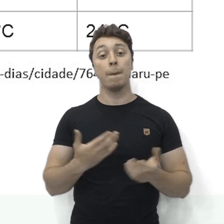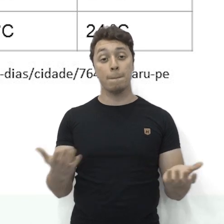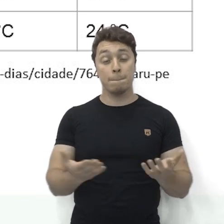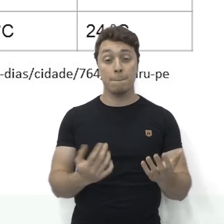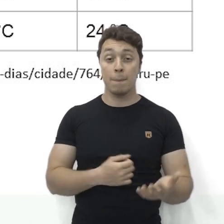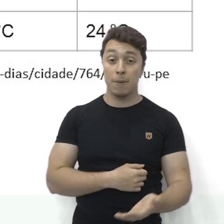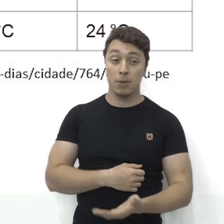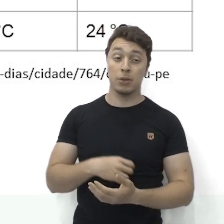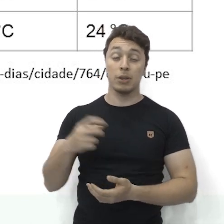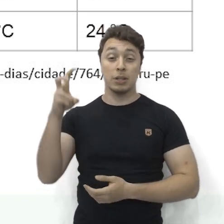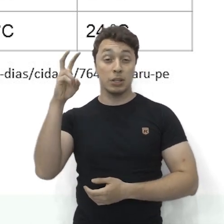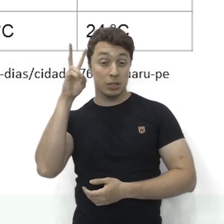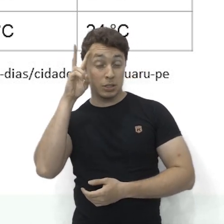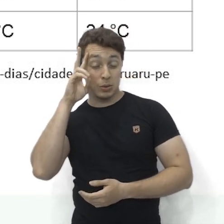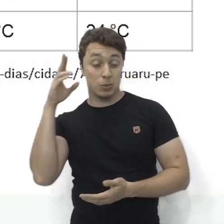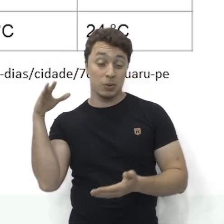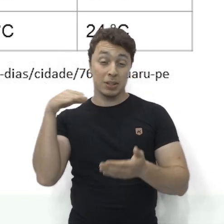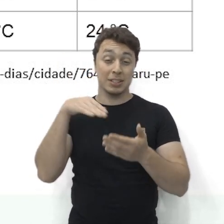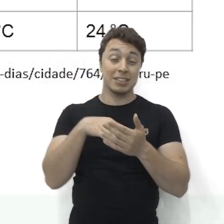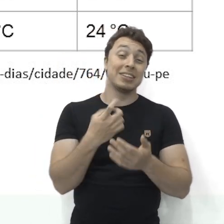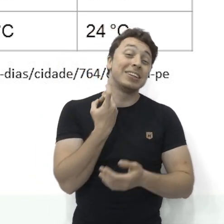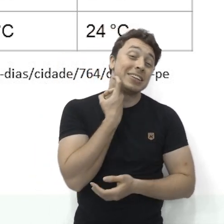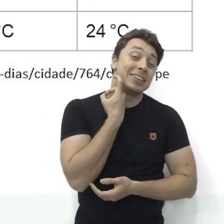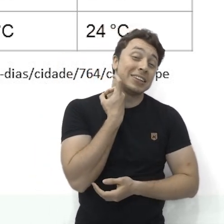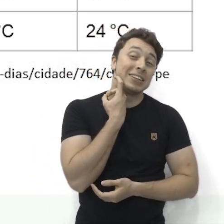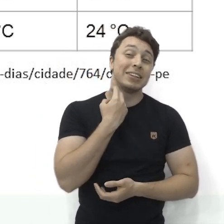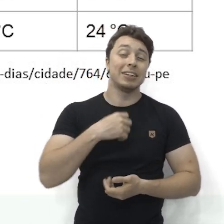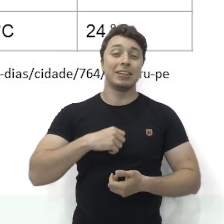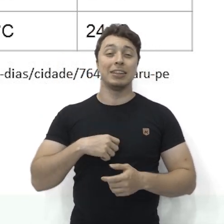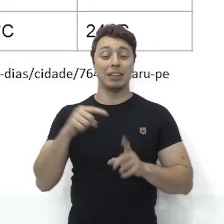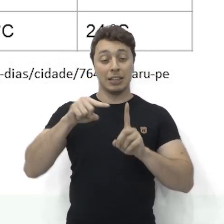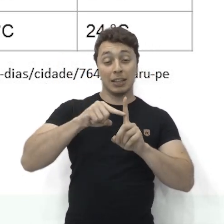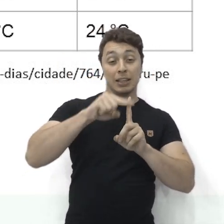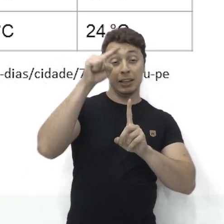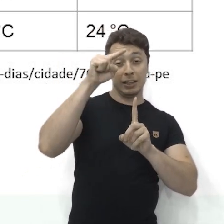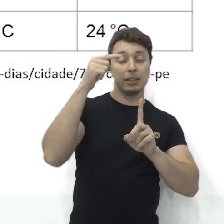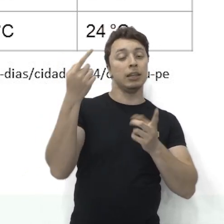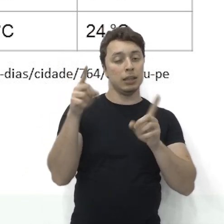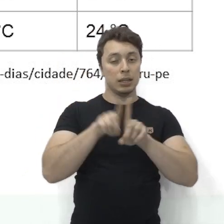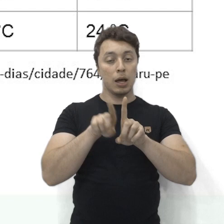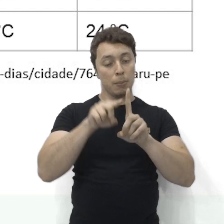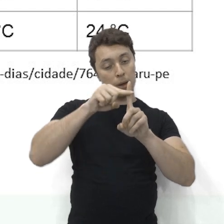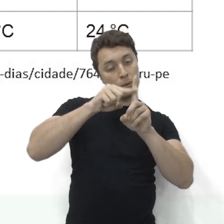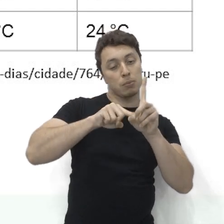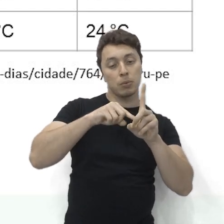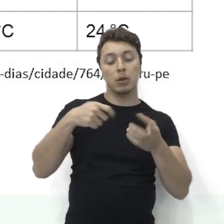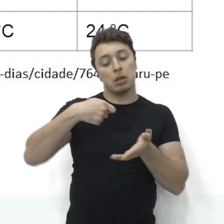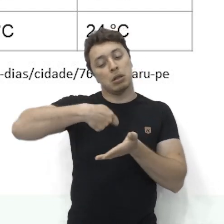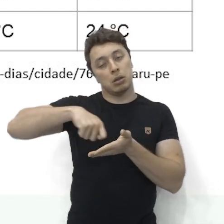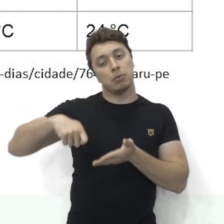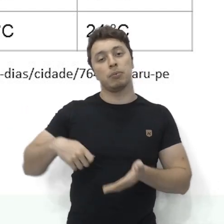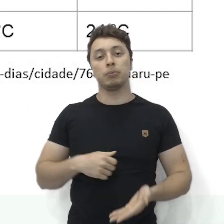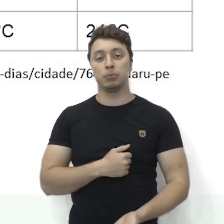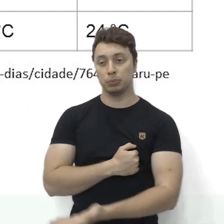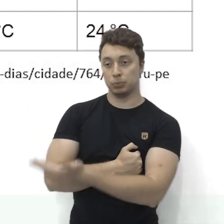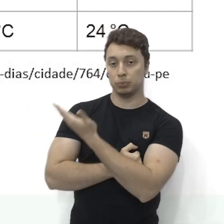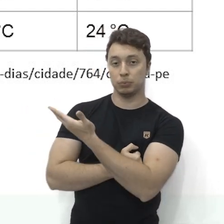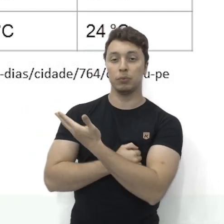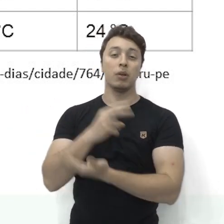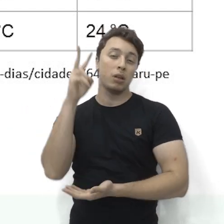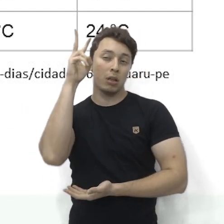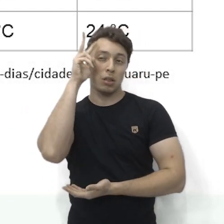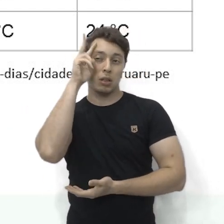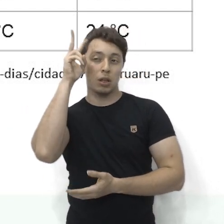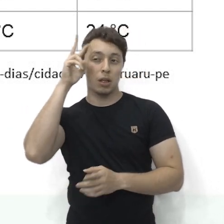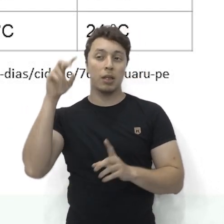de segunda a sexta a temperatura mínima e a máxima. Na segunda-feira, a temperatura mínima